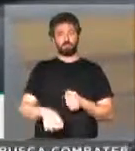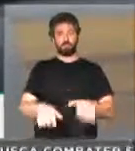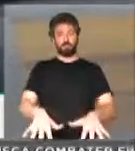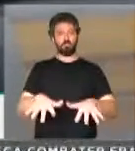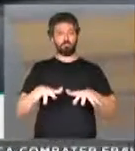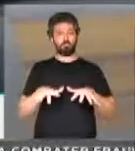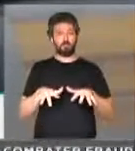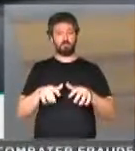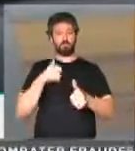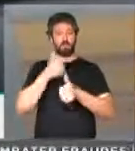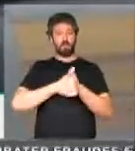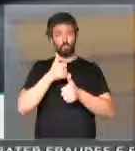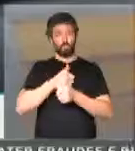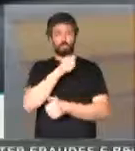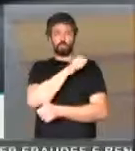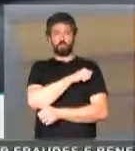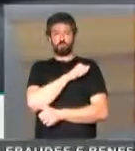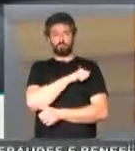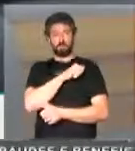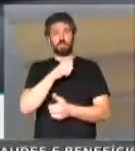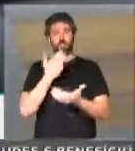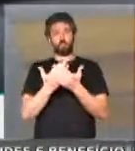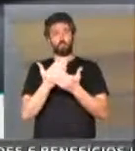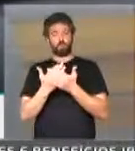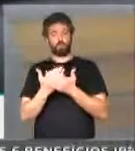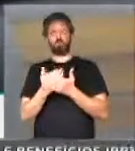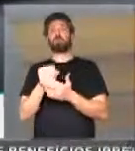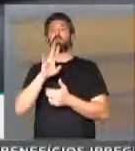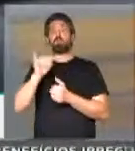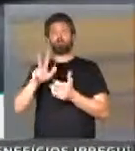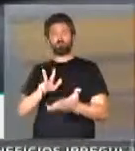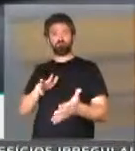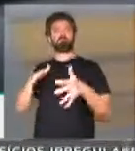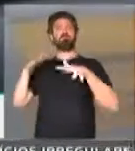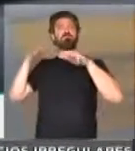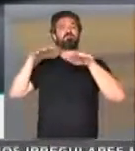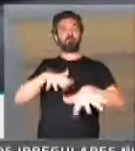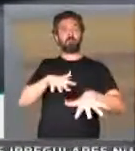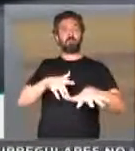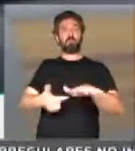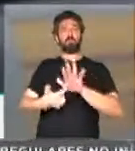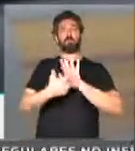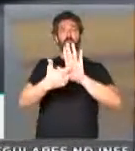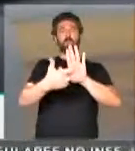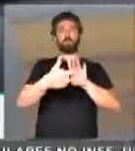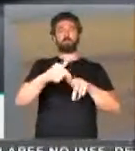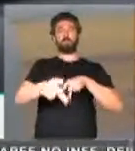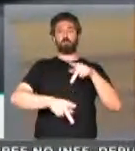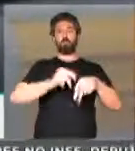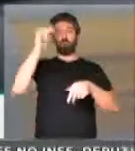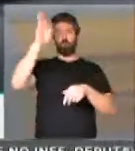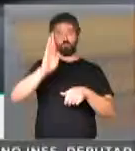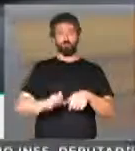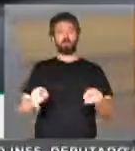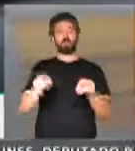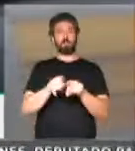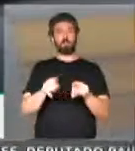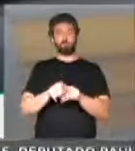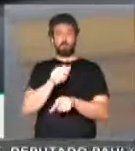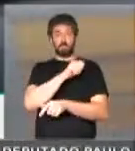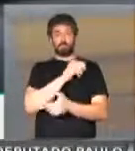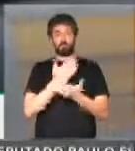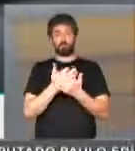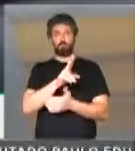nesse plenário, a luta do estudantil, que está agora levantando e mostrando à população brasileira que